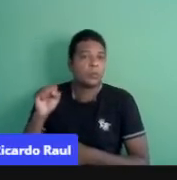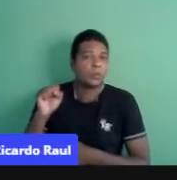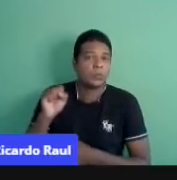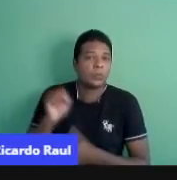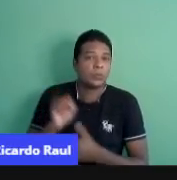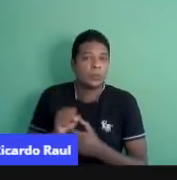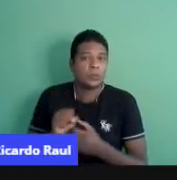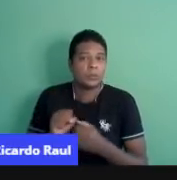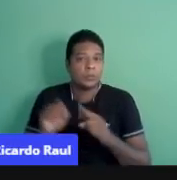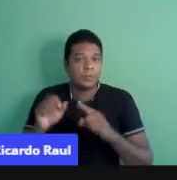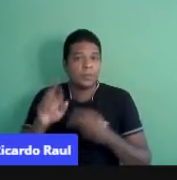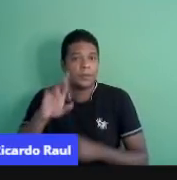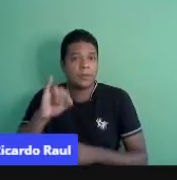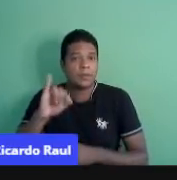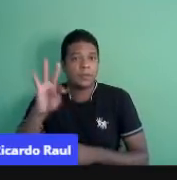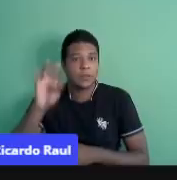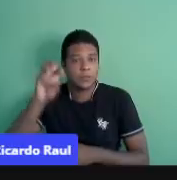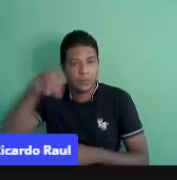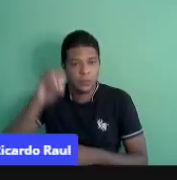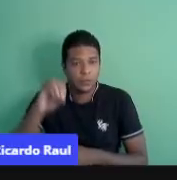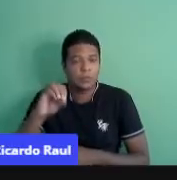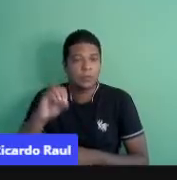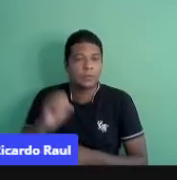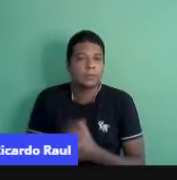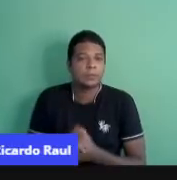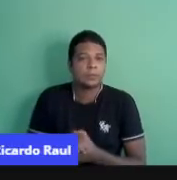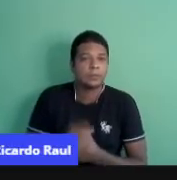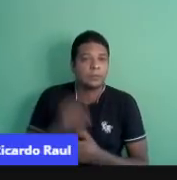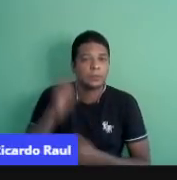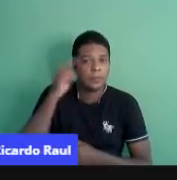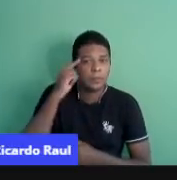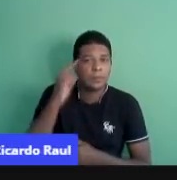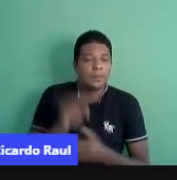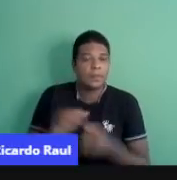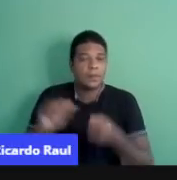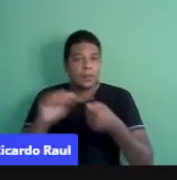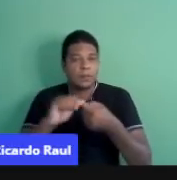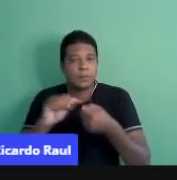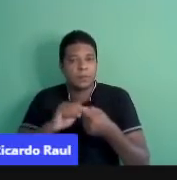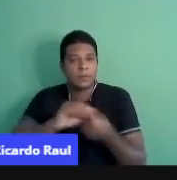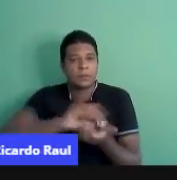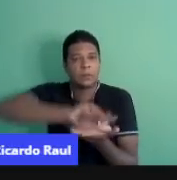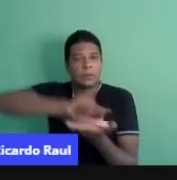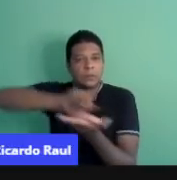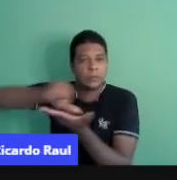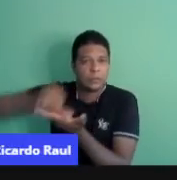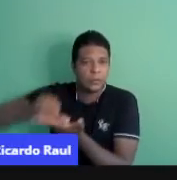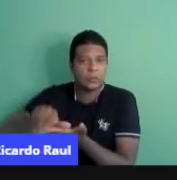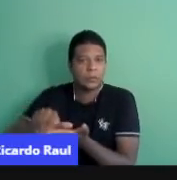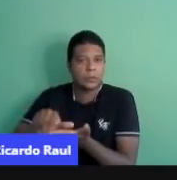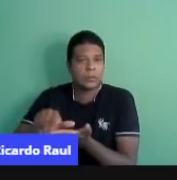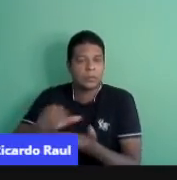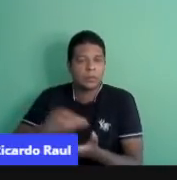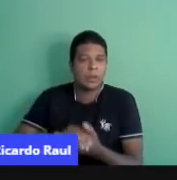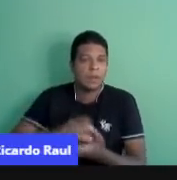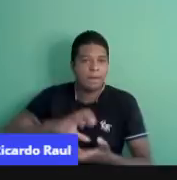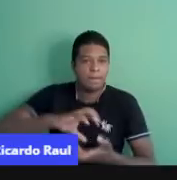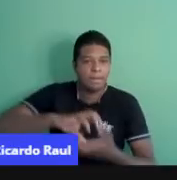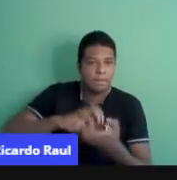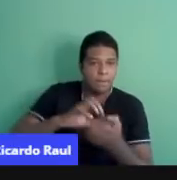ritmos, descobrindo assim ações variadas, traços, cores e